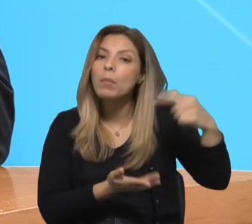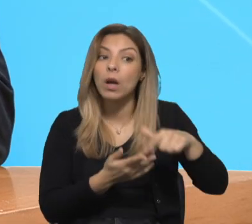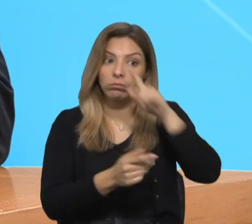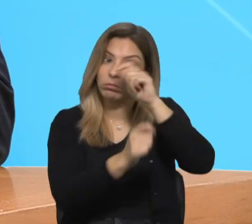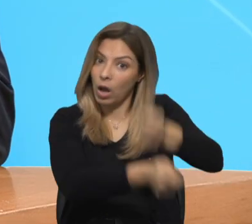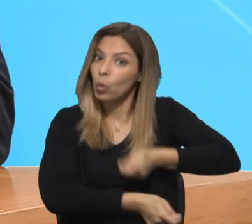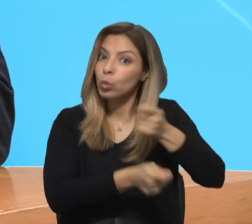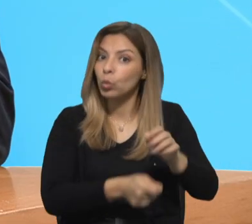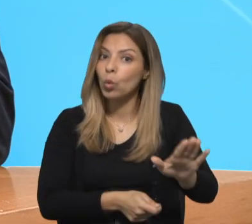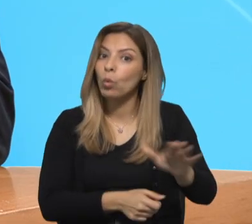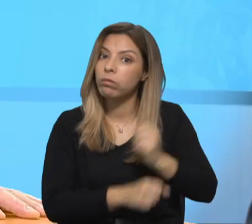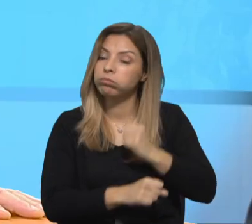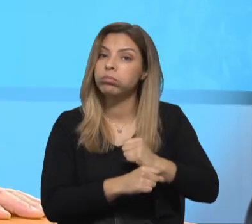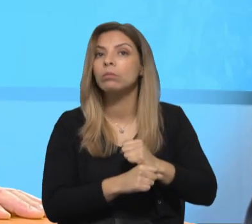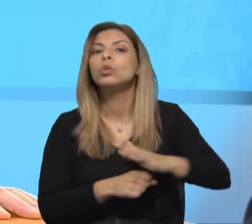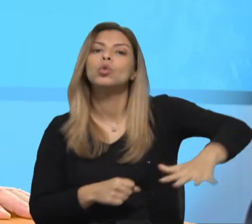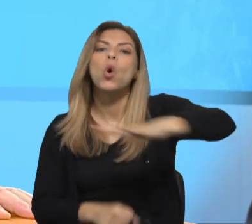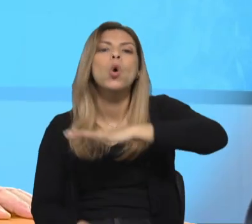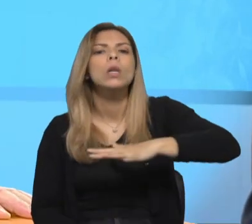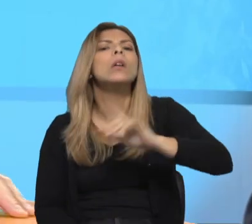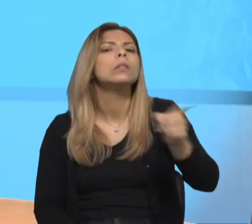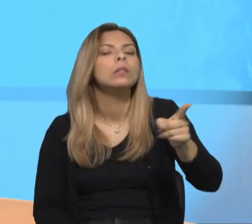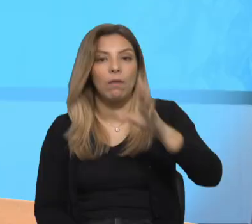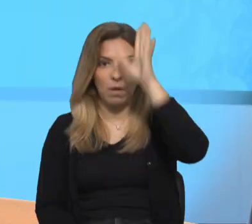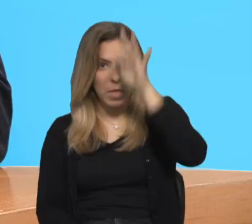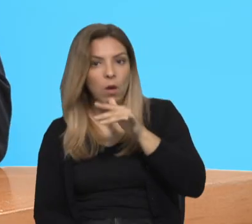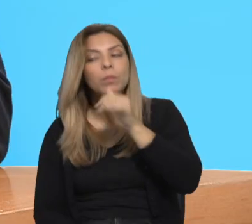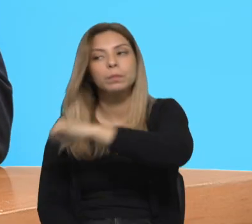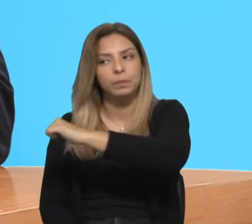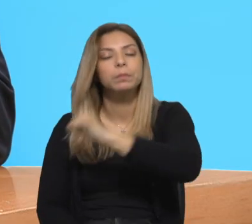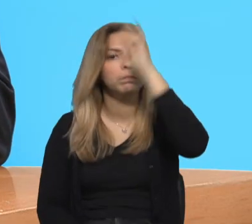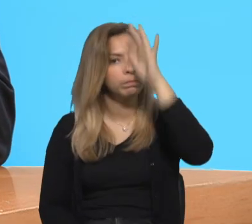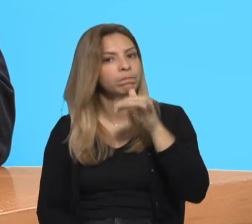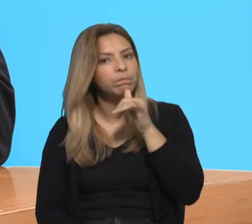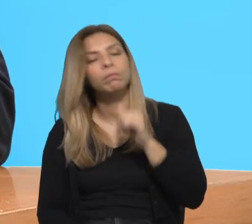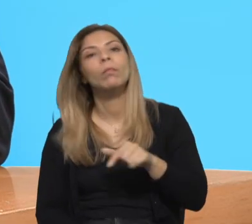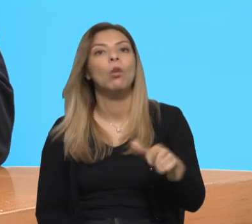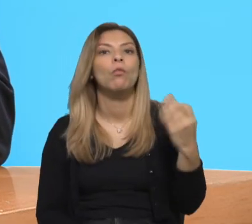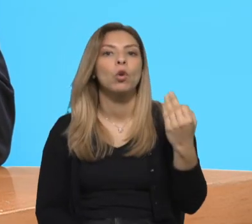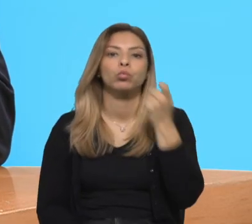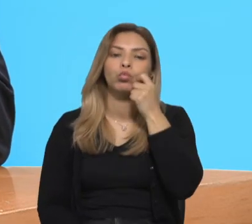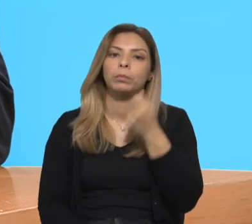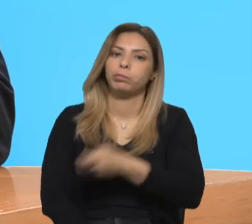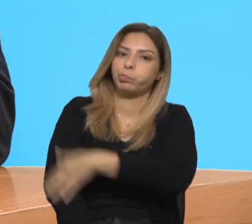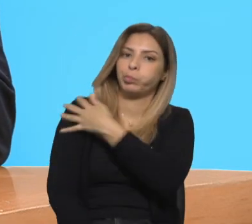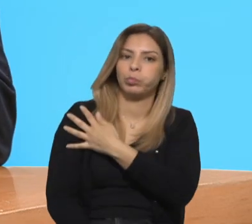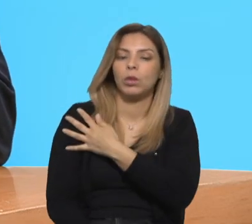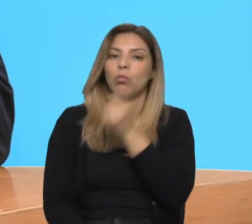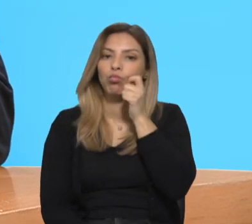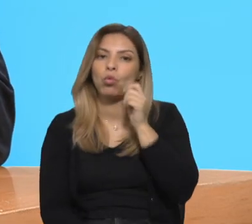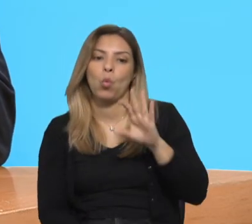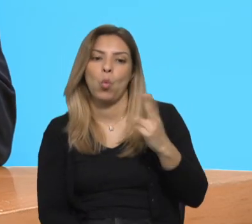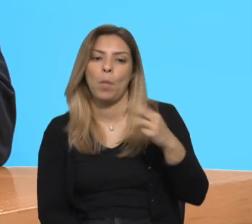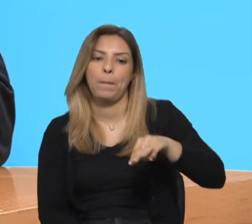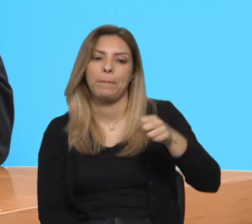Uma ocasião... Estávamos na região de Famalicão. Estávamos na região de Famalicão. Uma ocasião, o general Humberto Delgado, na campanha que